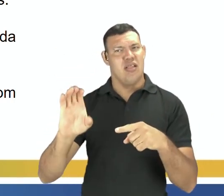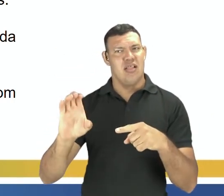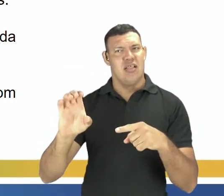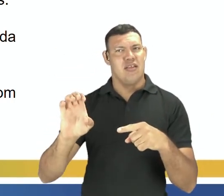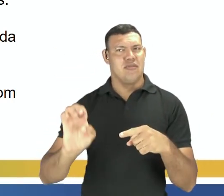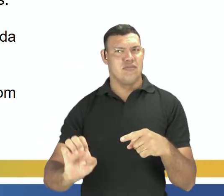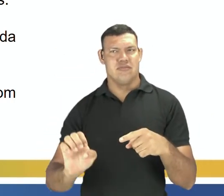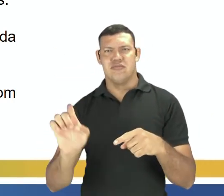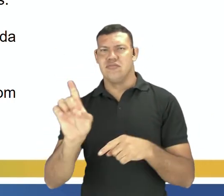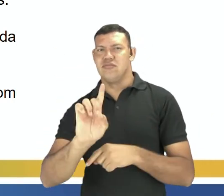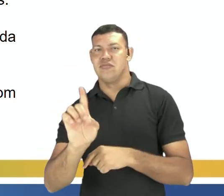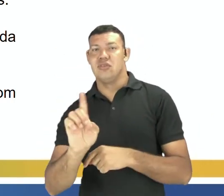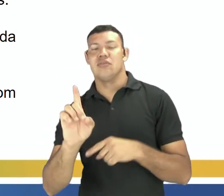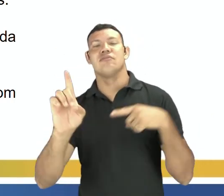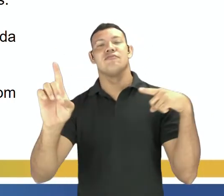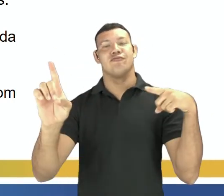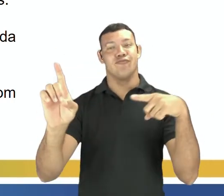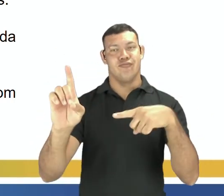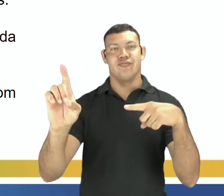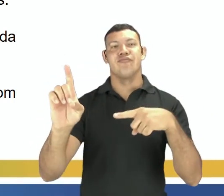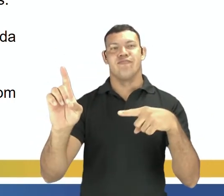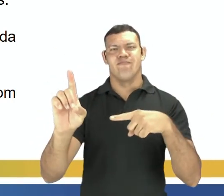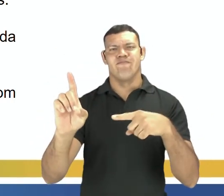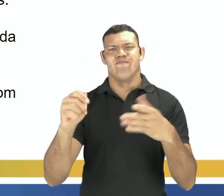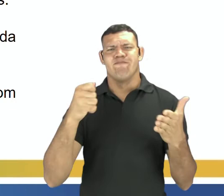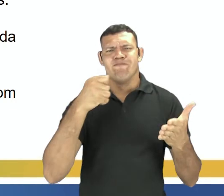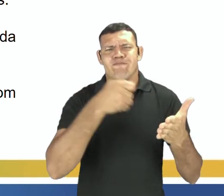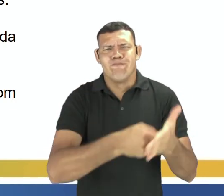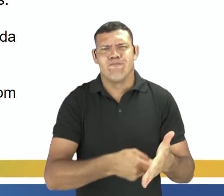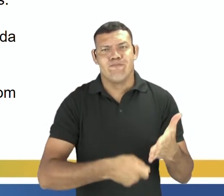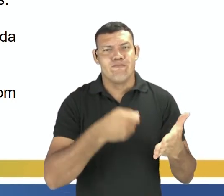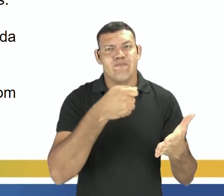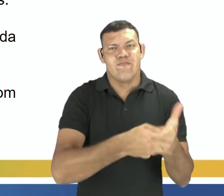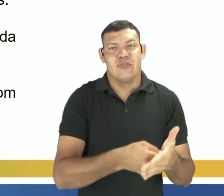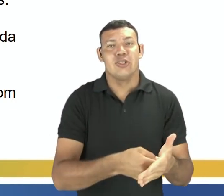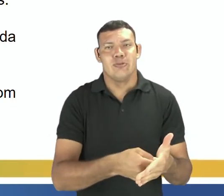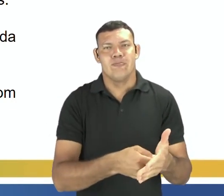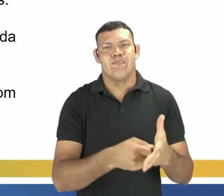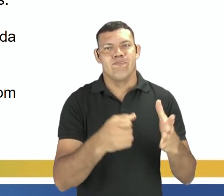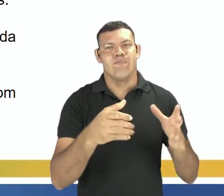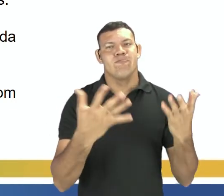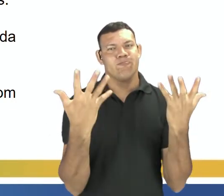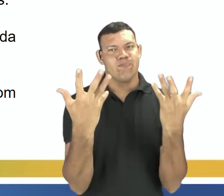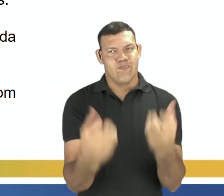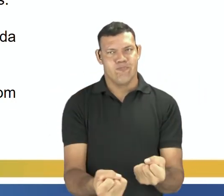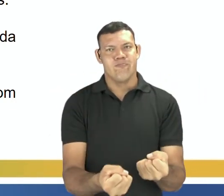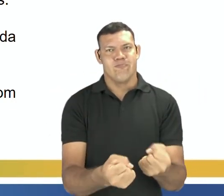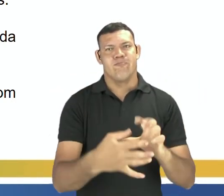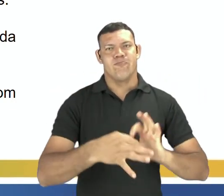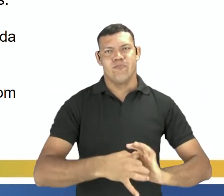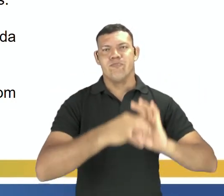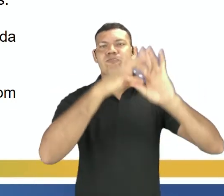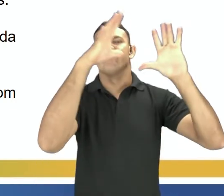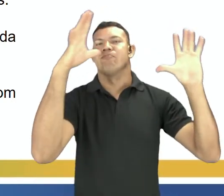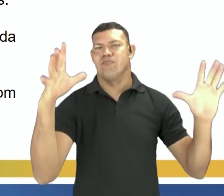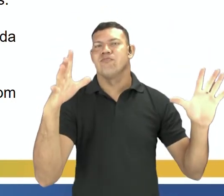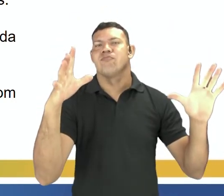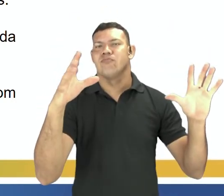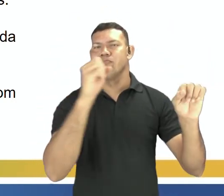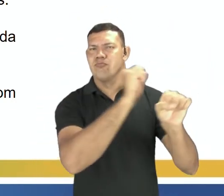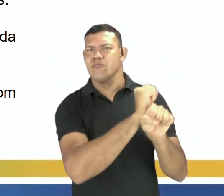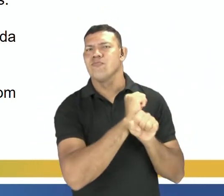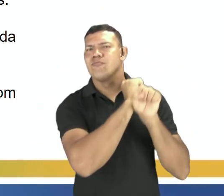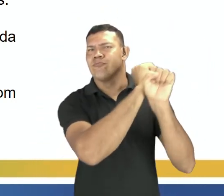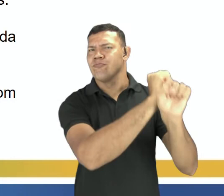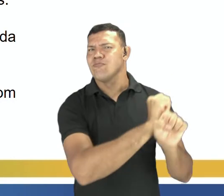vamos lá ver a D? Então vamos lá. Ó. Resistência da senhora em aceitar a liberdade dos negros, evidenciada no final do